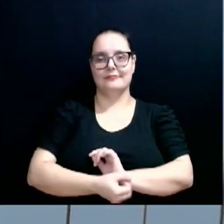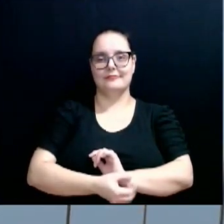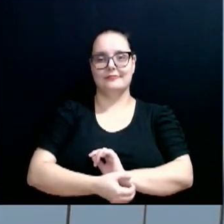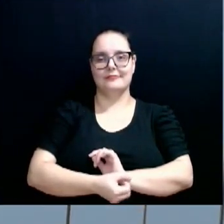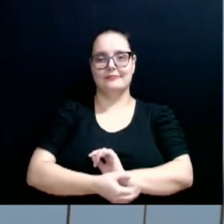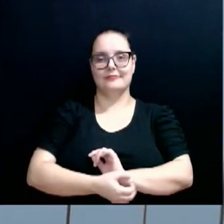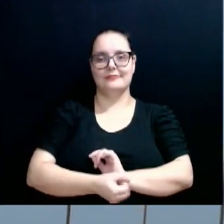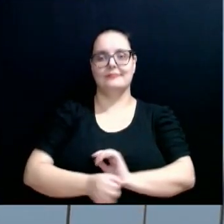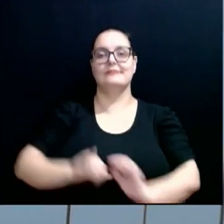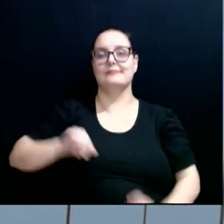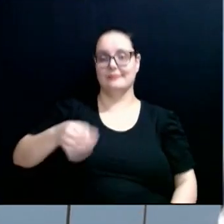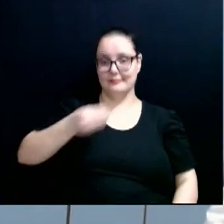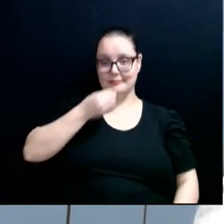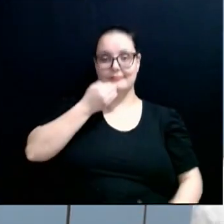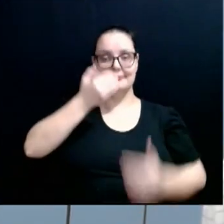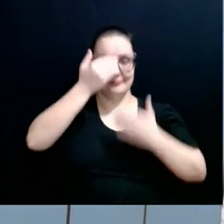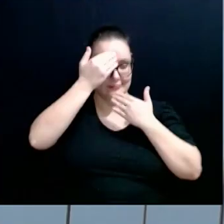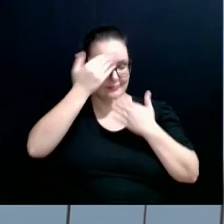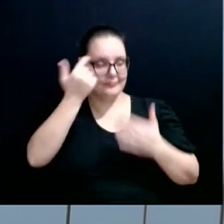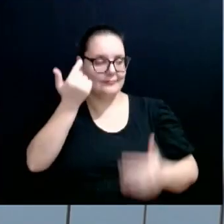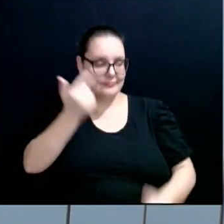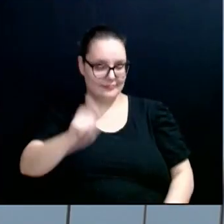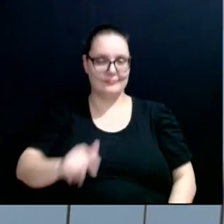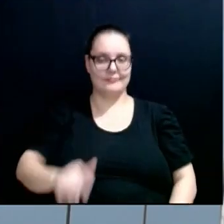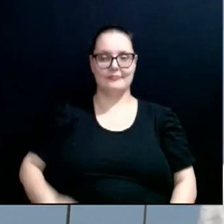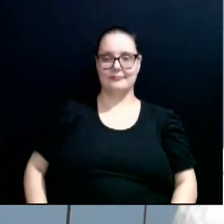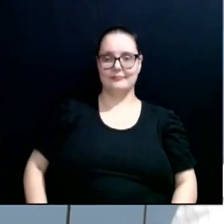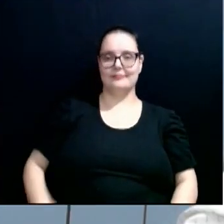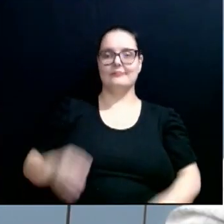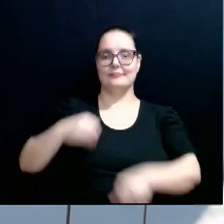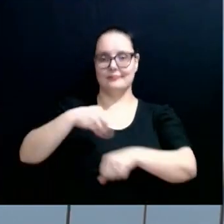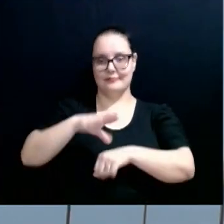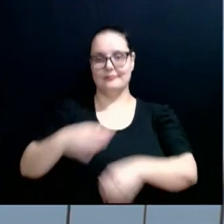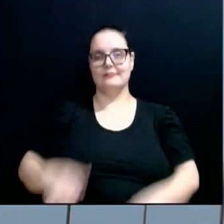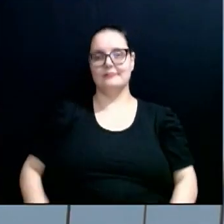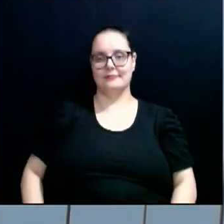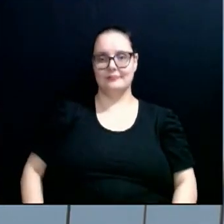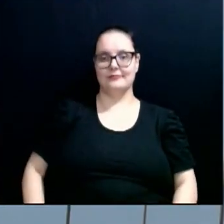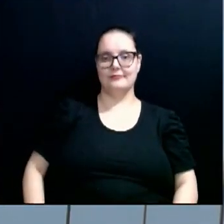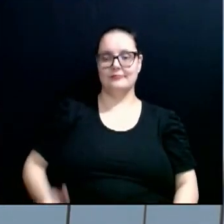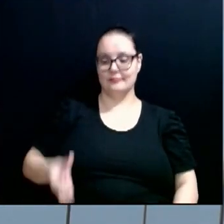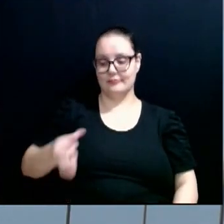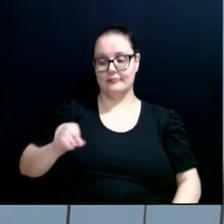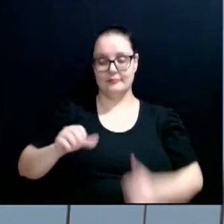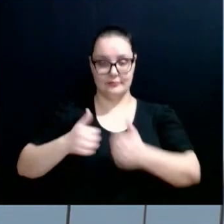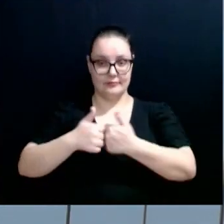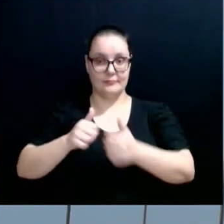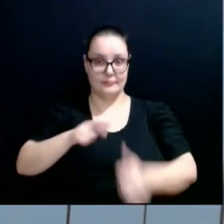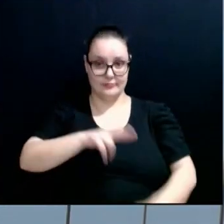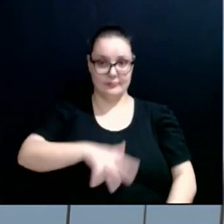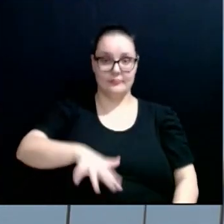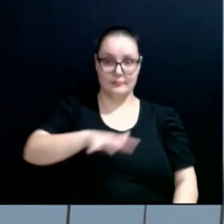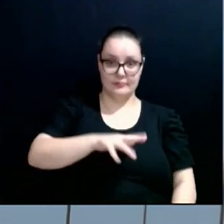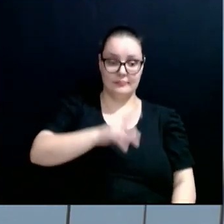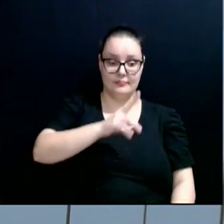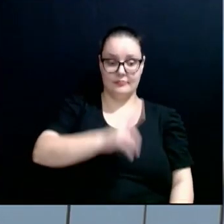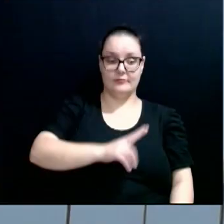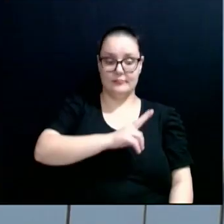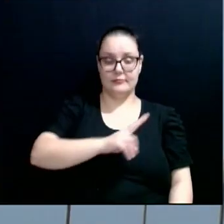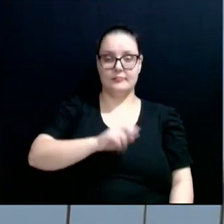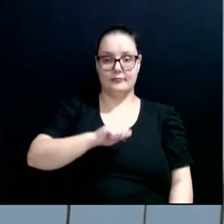agradecer a indicação desses 60 carros para a região do Padre Anchieta, ali, região